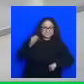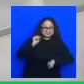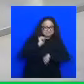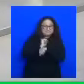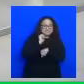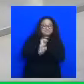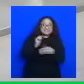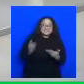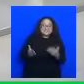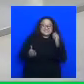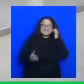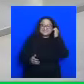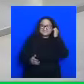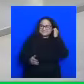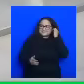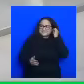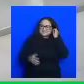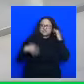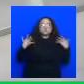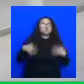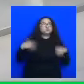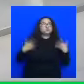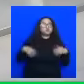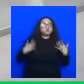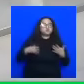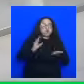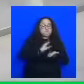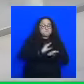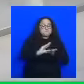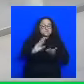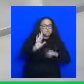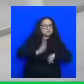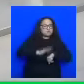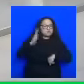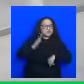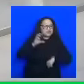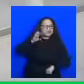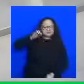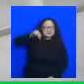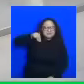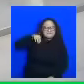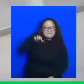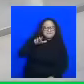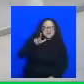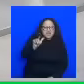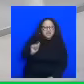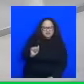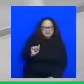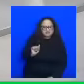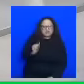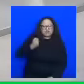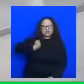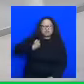esperando, o maior prêmio da noite. Chegou a hora da Mega Sena, concurso